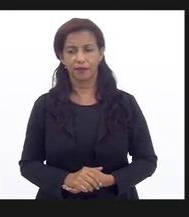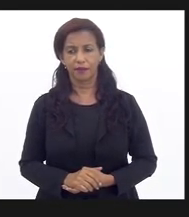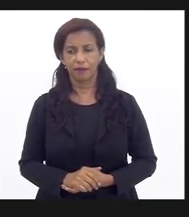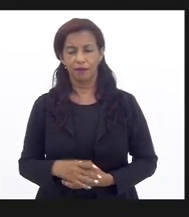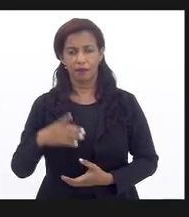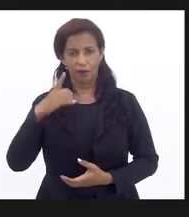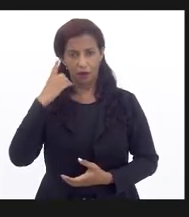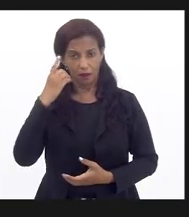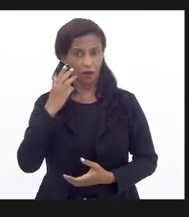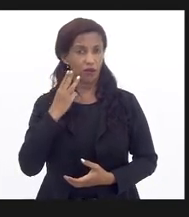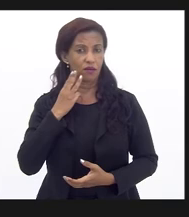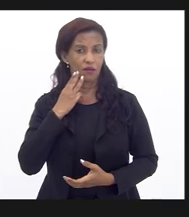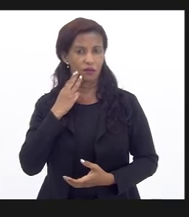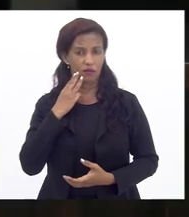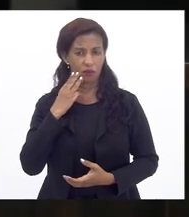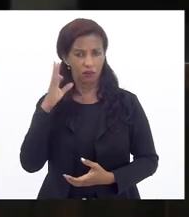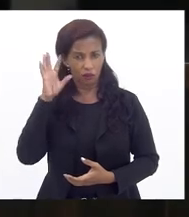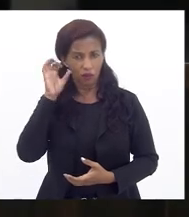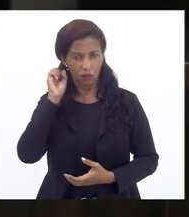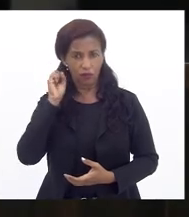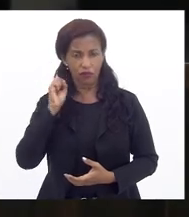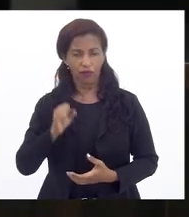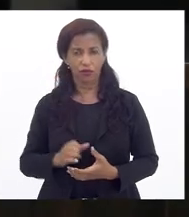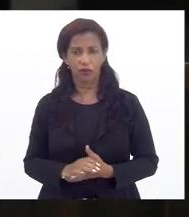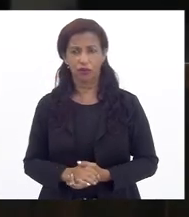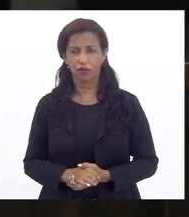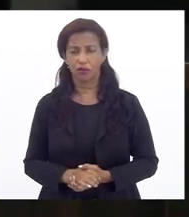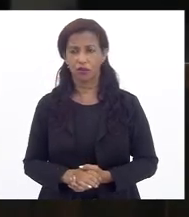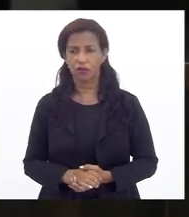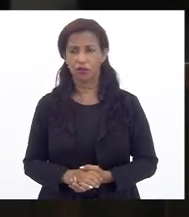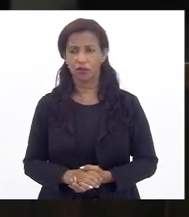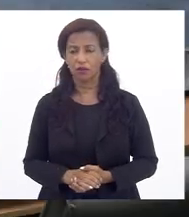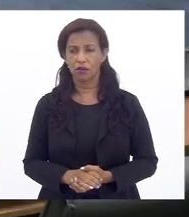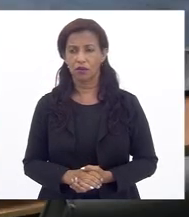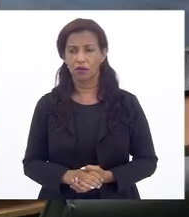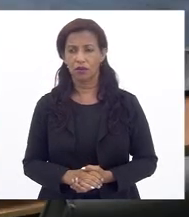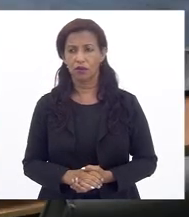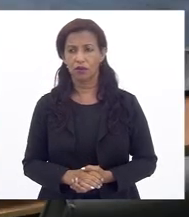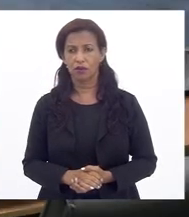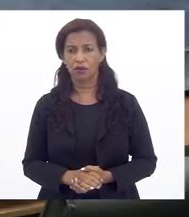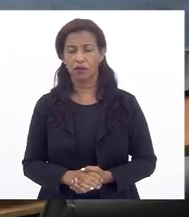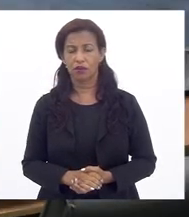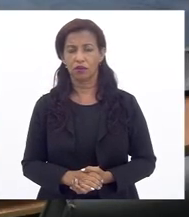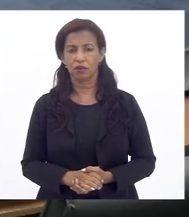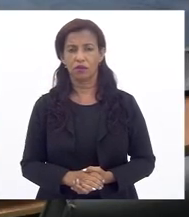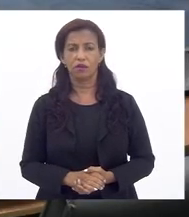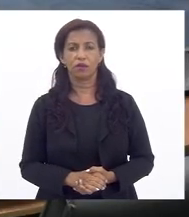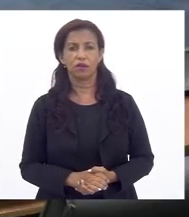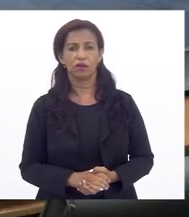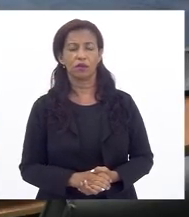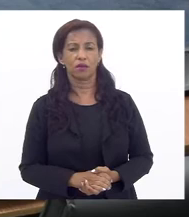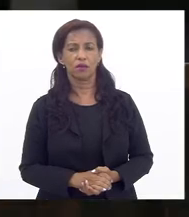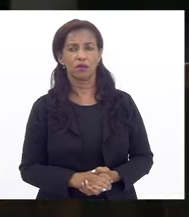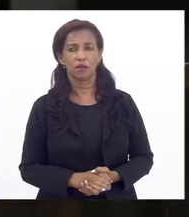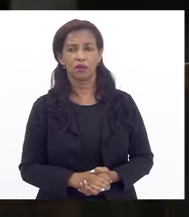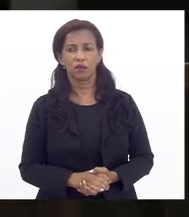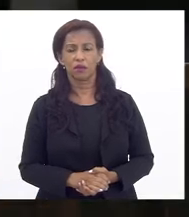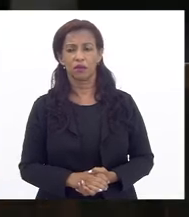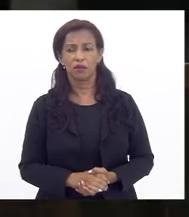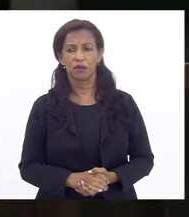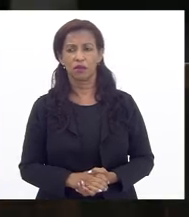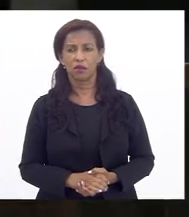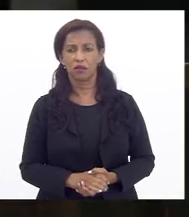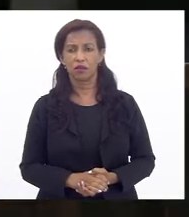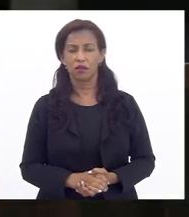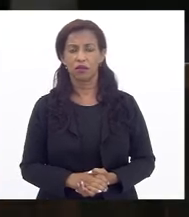deputado Valdec, me ouve? Eu ouço muito bem, Vossa Excelência me ouve? Me ouve? Eu ouço muito bem, mas eu